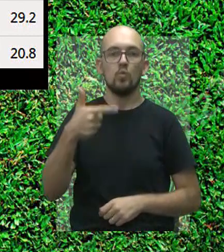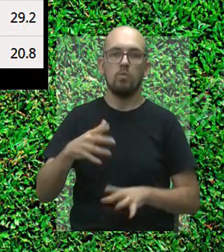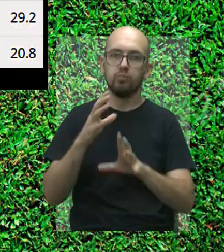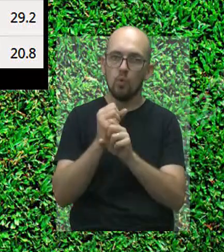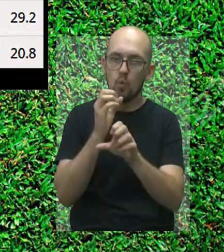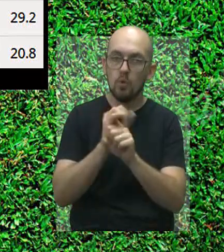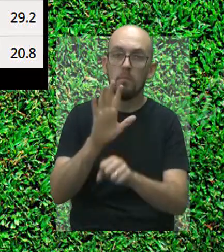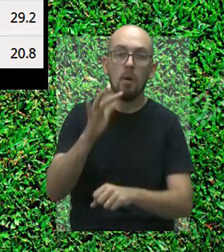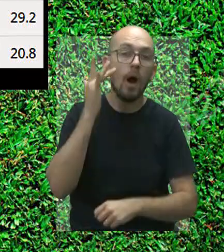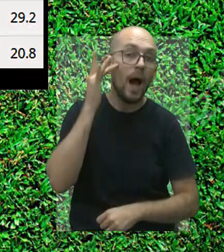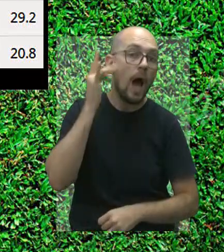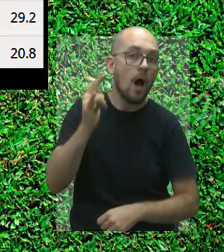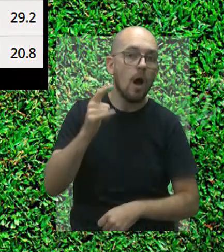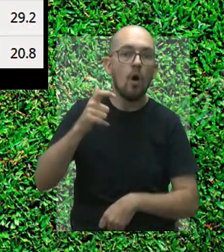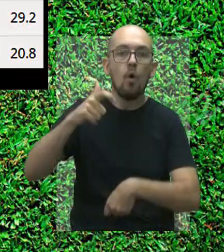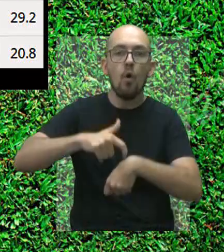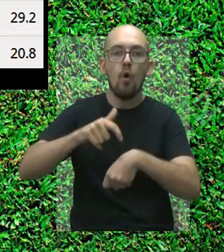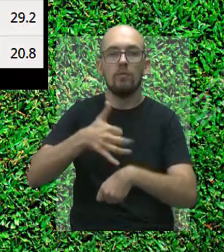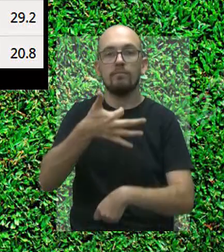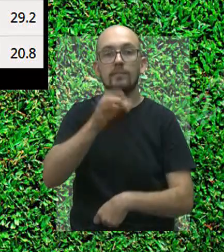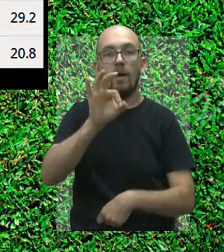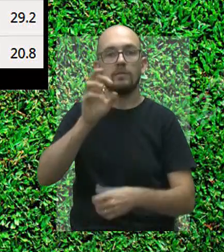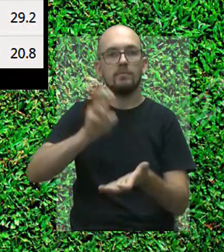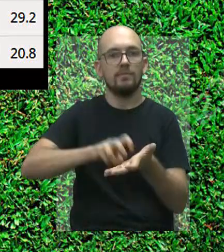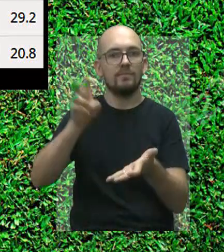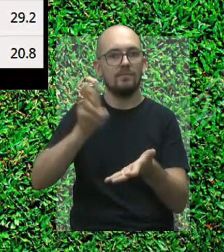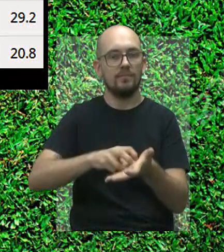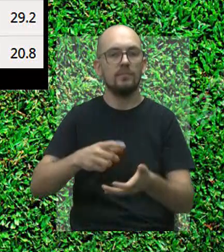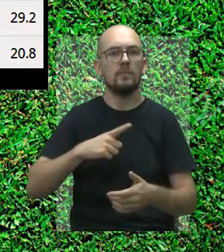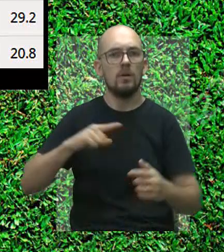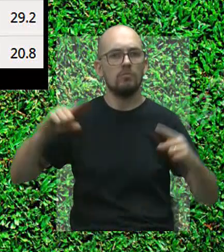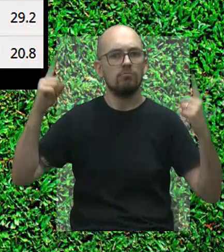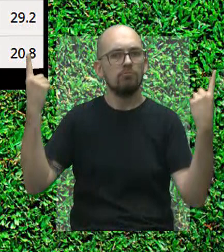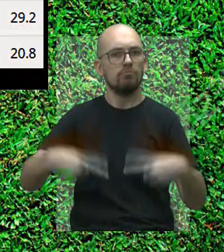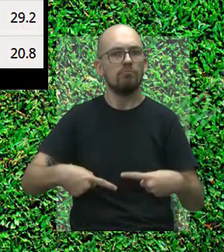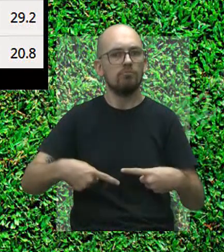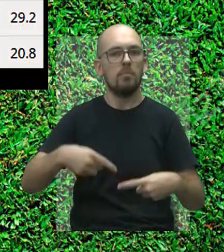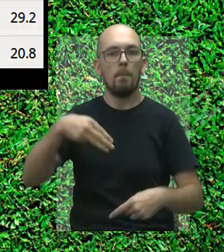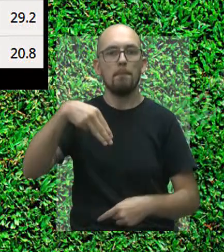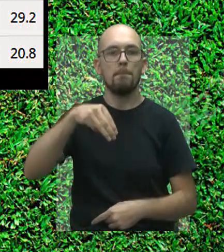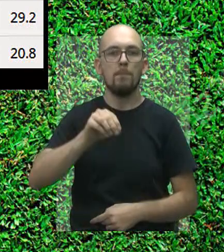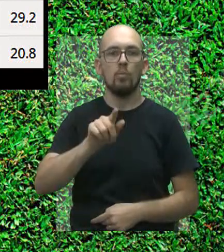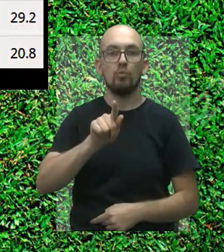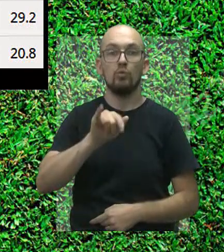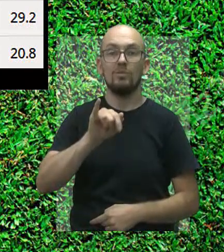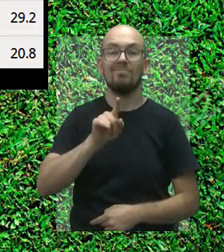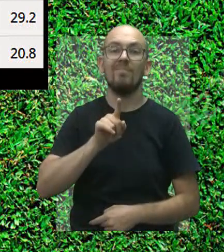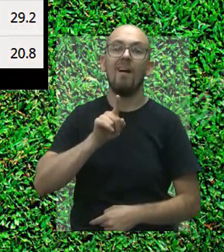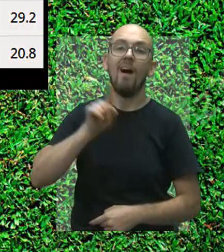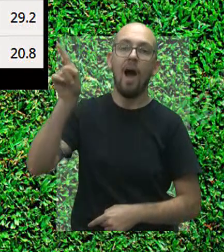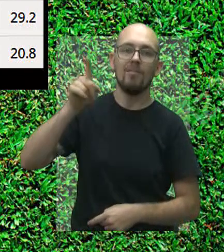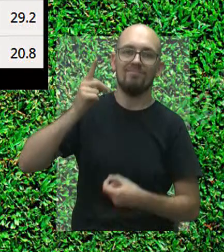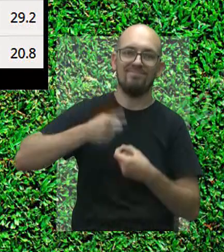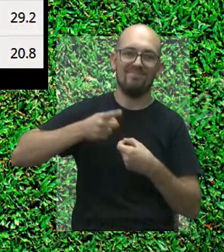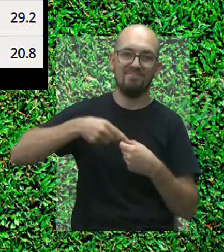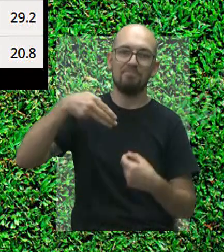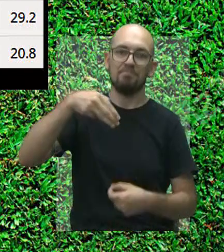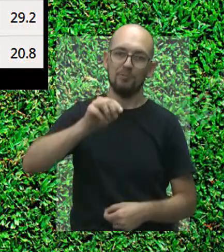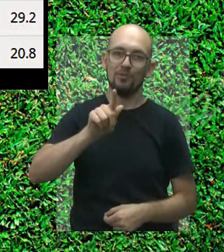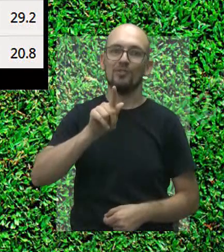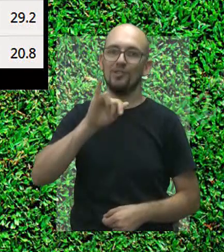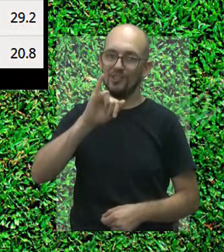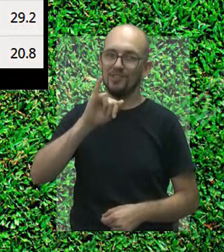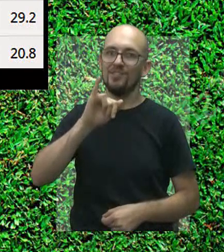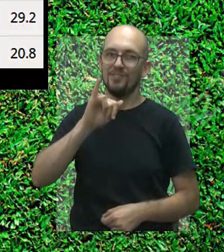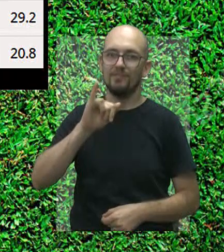E amanhã, a partir das 10 da manhã, ele enfrenta o Mogi das Cruzes lá em Mogi, partida válida